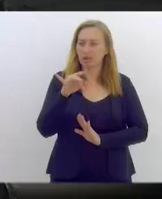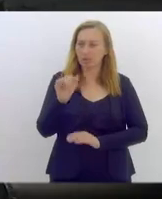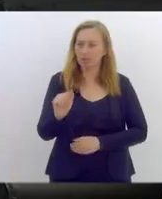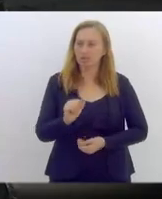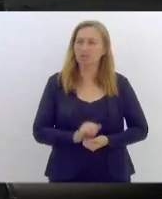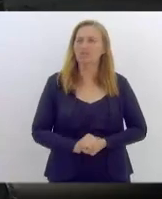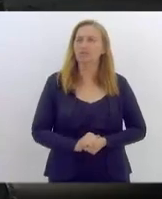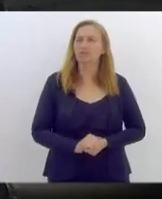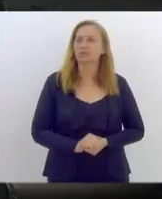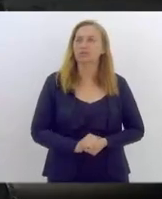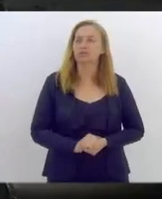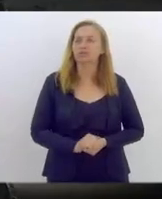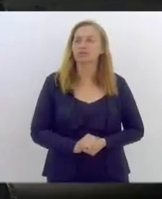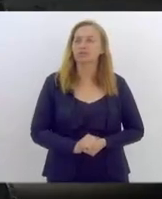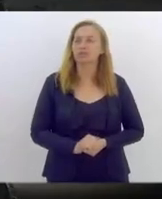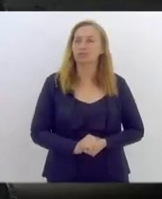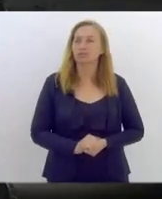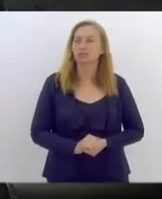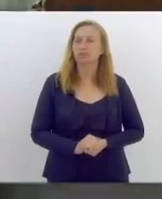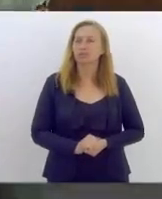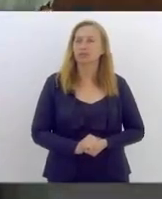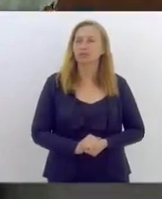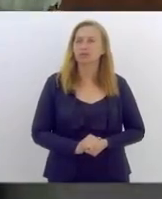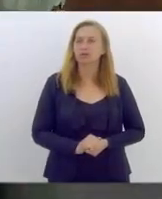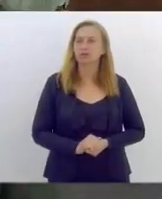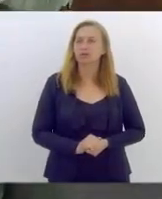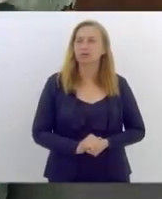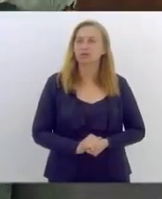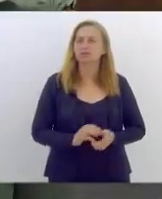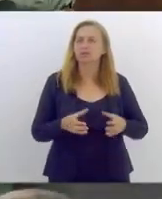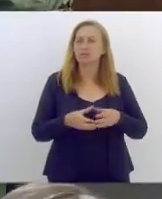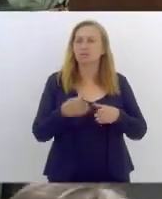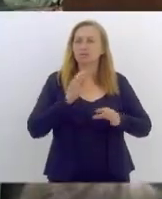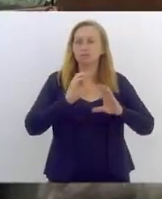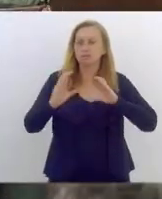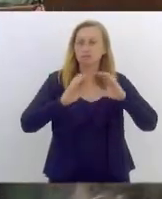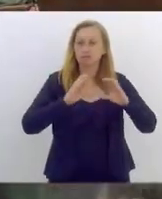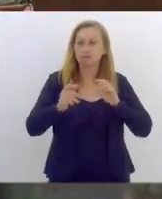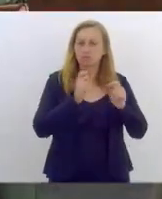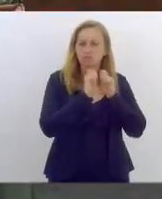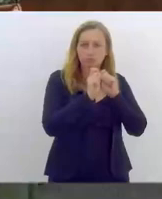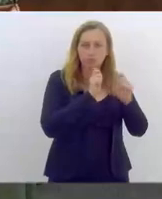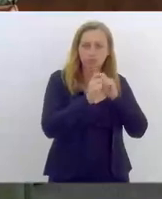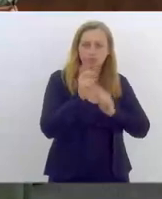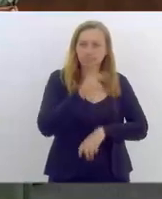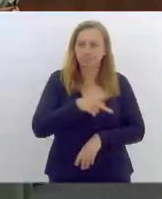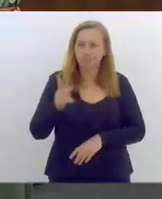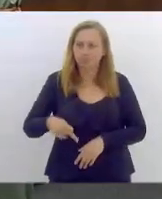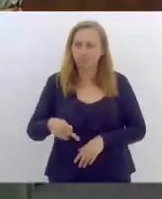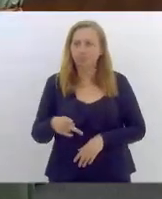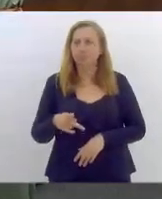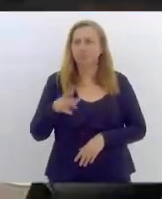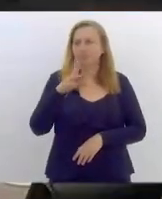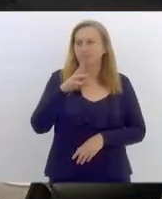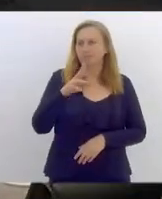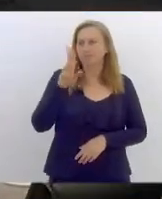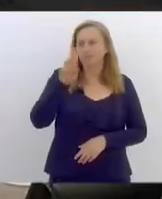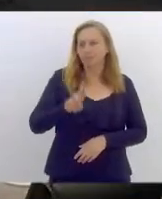Santiago, constituído por um grupo de comunicadores, jornalistas, professores